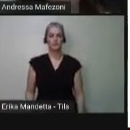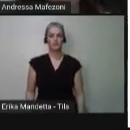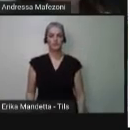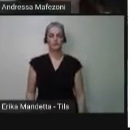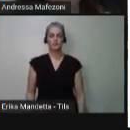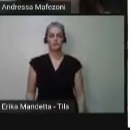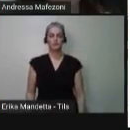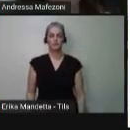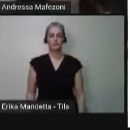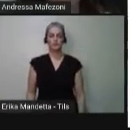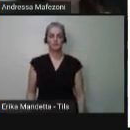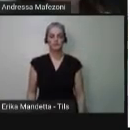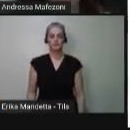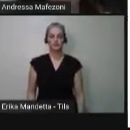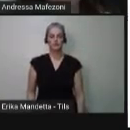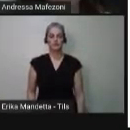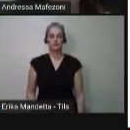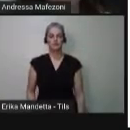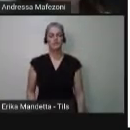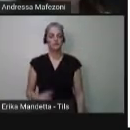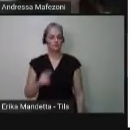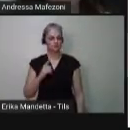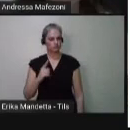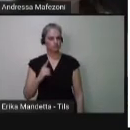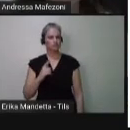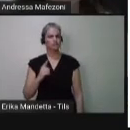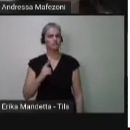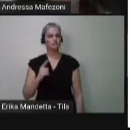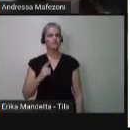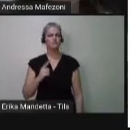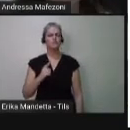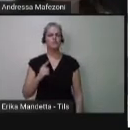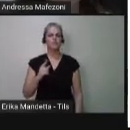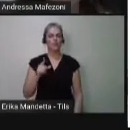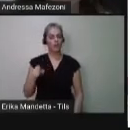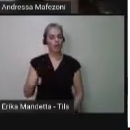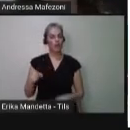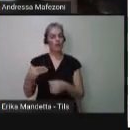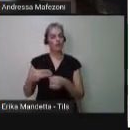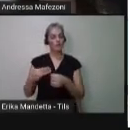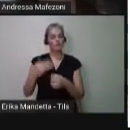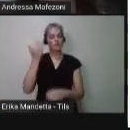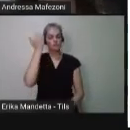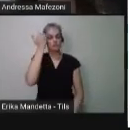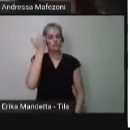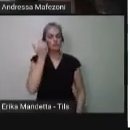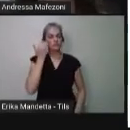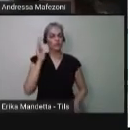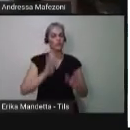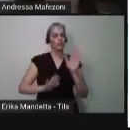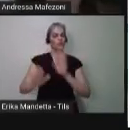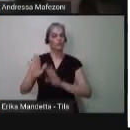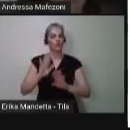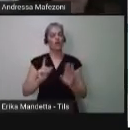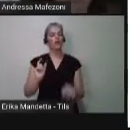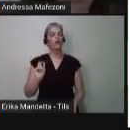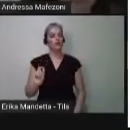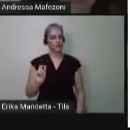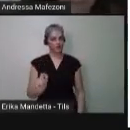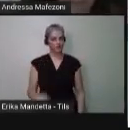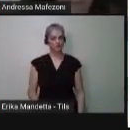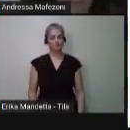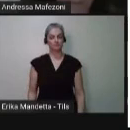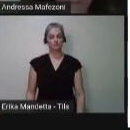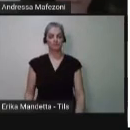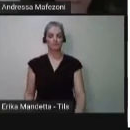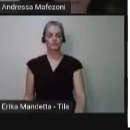visado e pensado no município de Santa Maria de Jetibá, é a troca que precisa